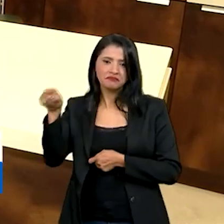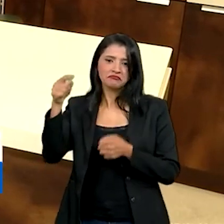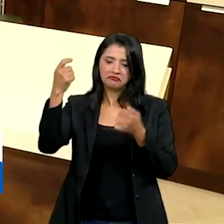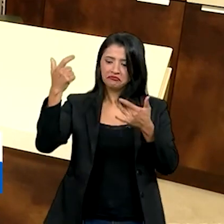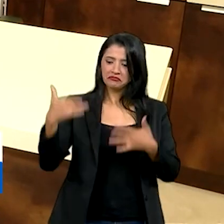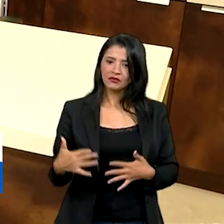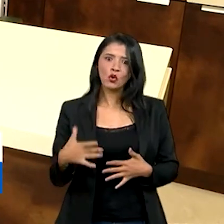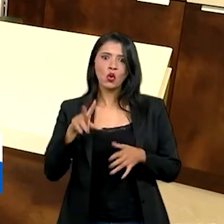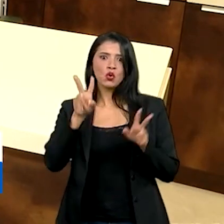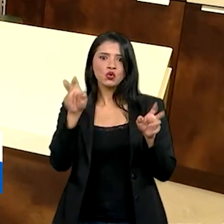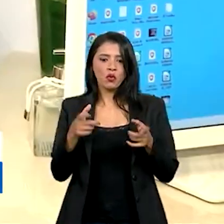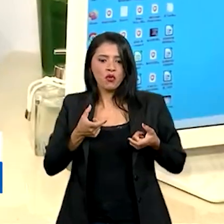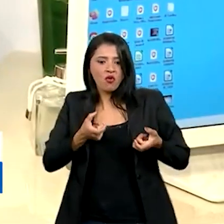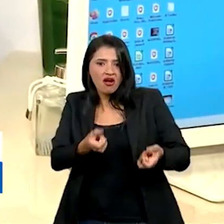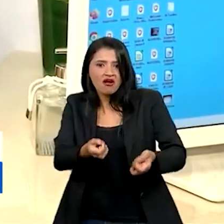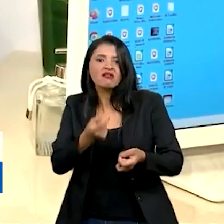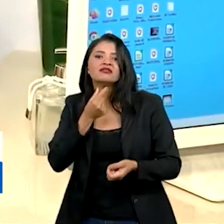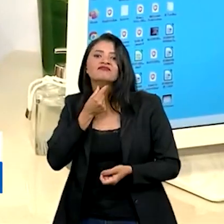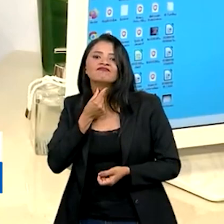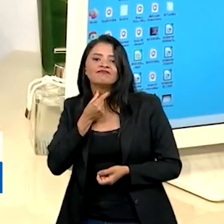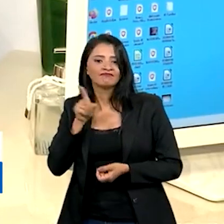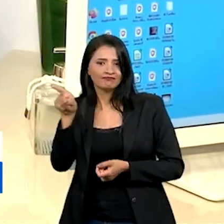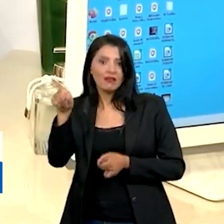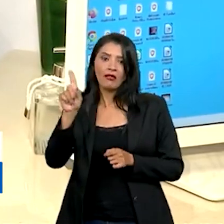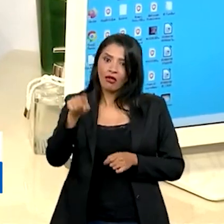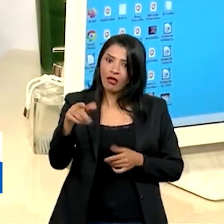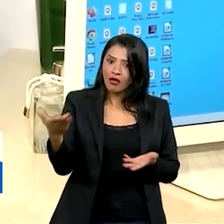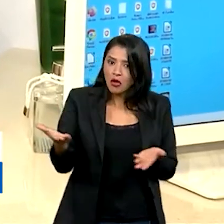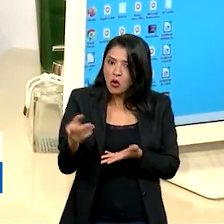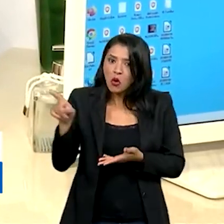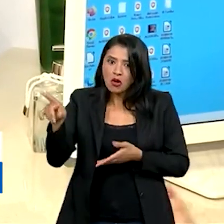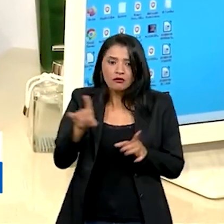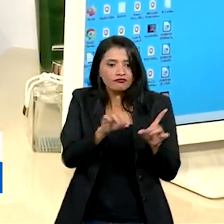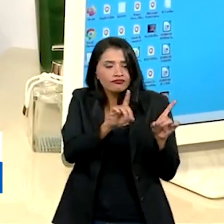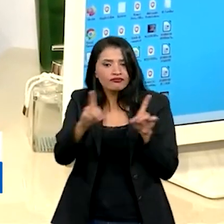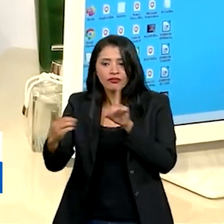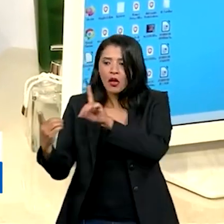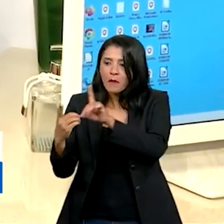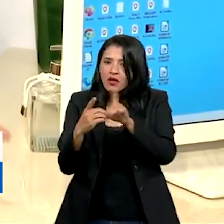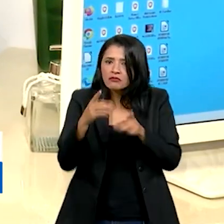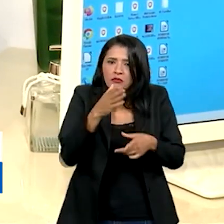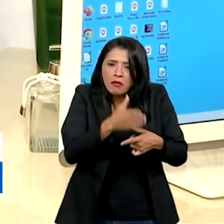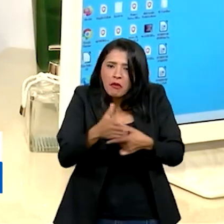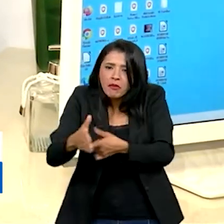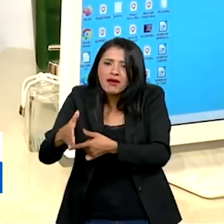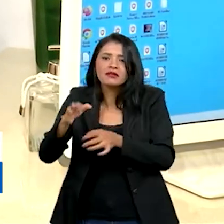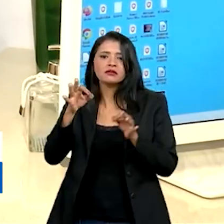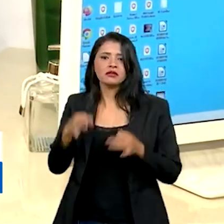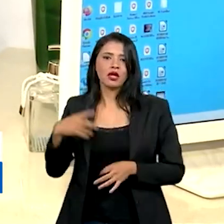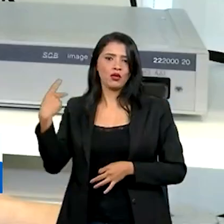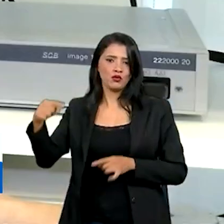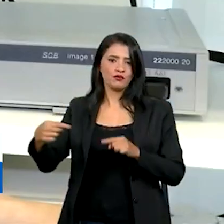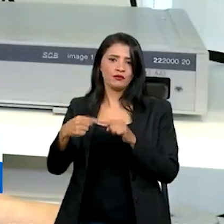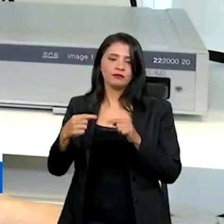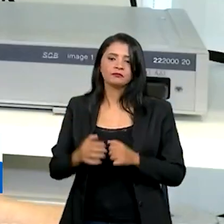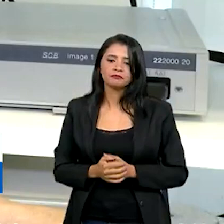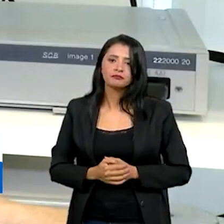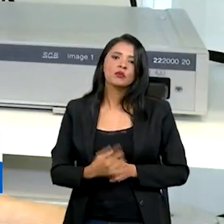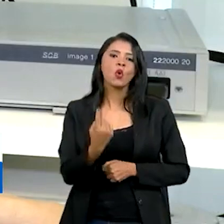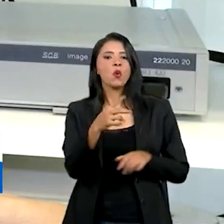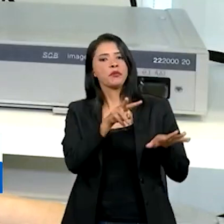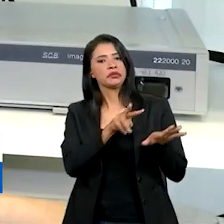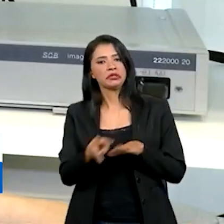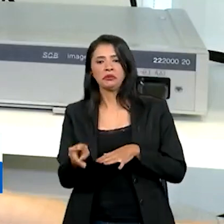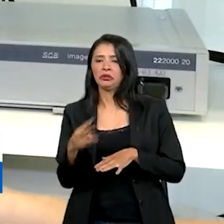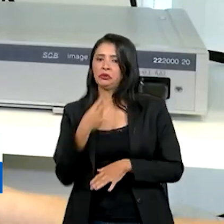contou sobre o câncer de laringe? Pois é, agora ele faz o acompanhamento bem certinho para o caso dele. Uma semana sem